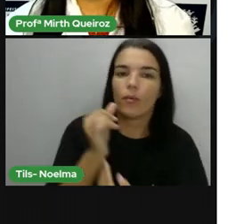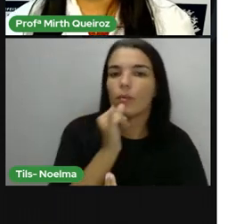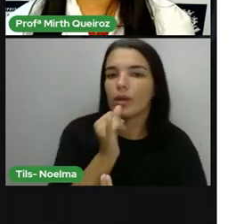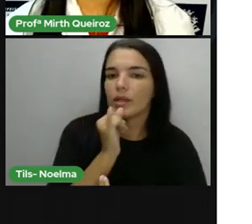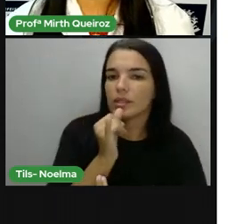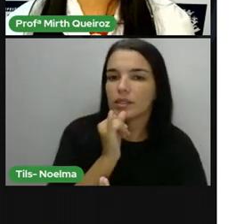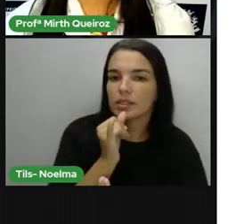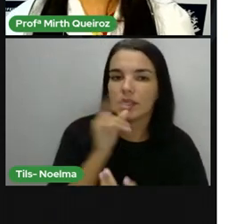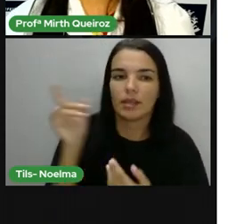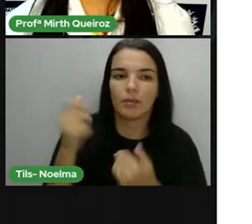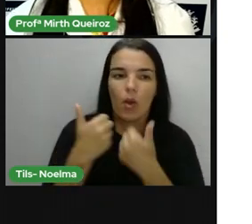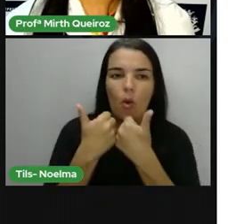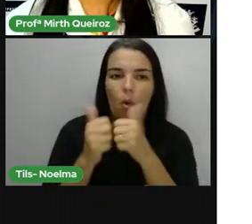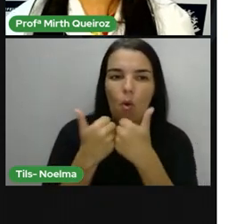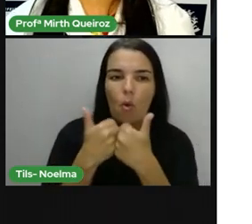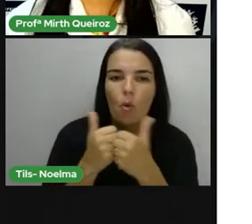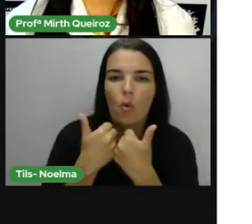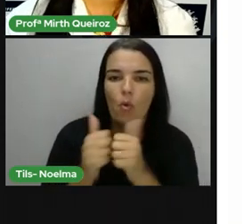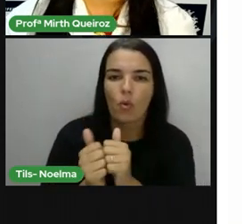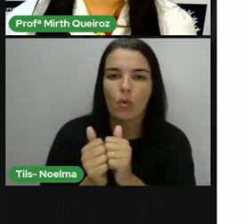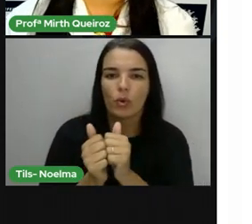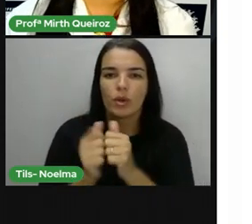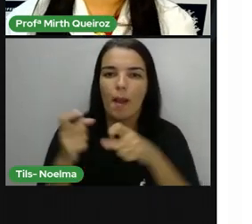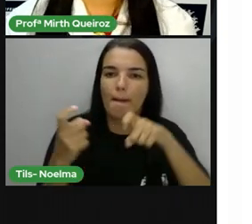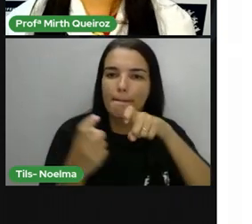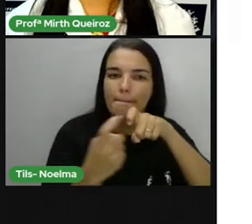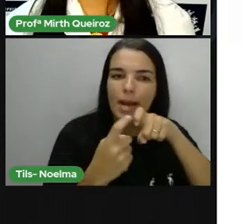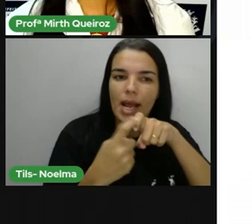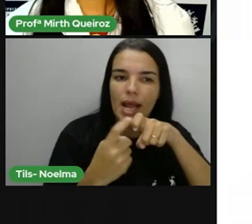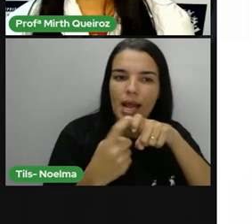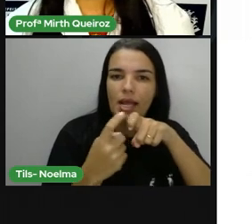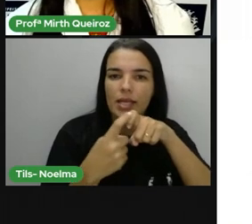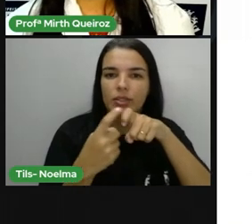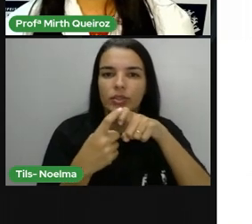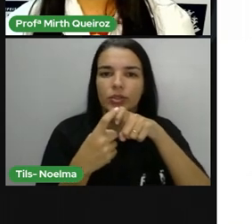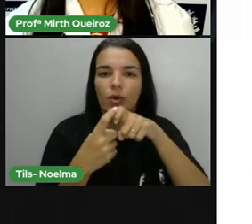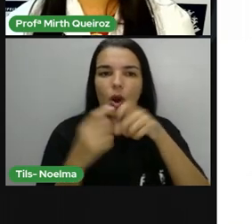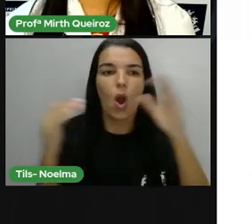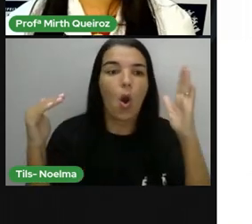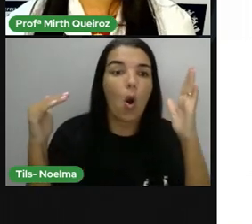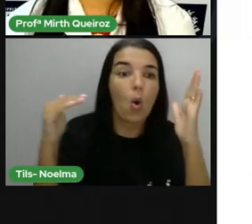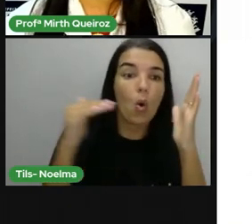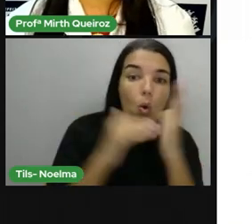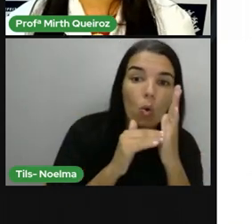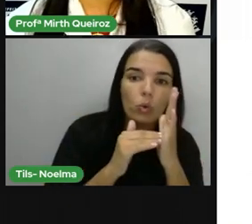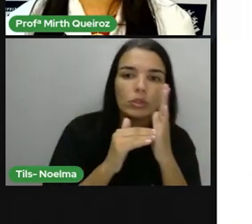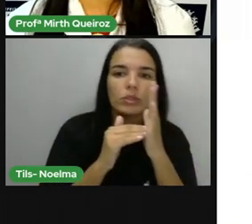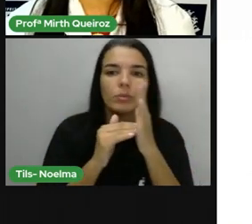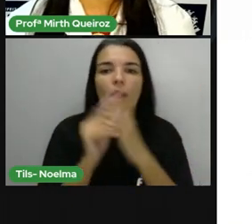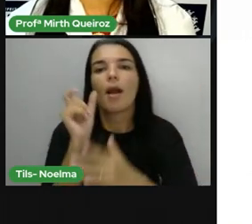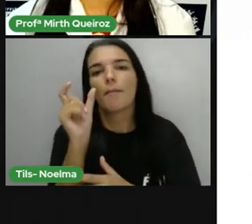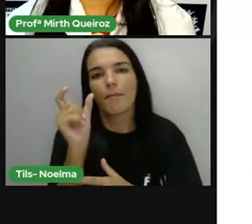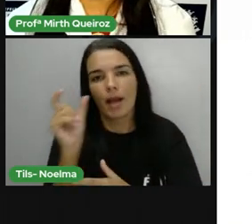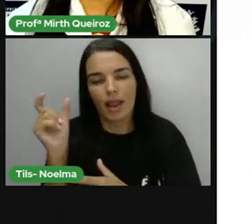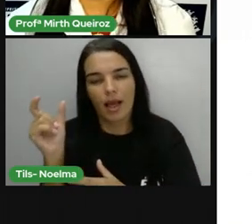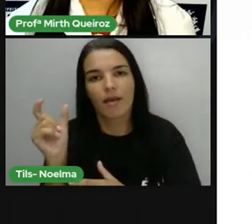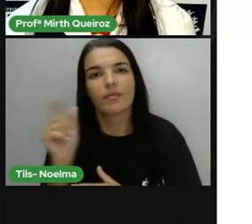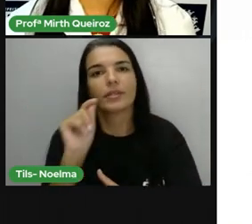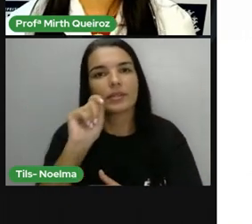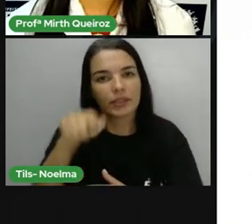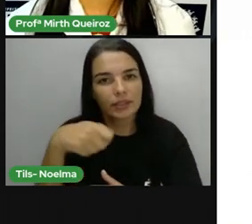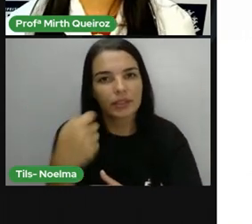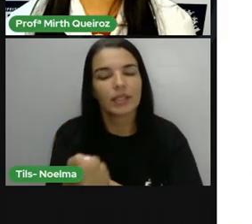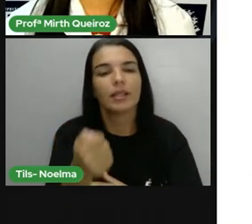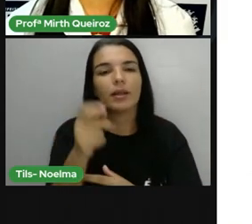câmara, ônibus, tímpano, médico, acústica. São palavras